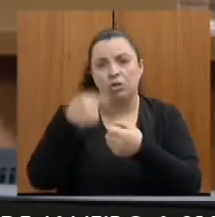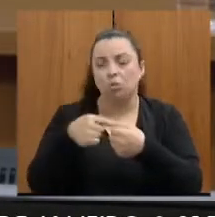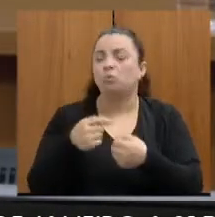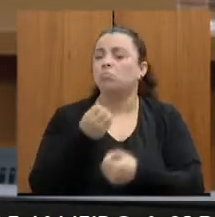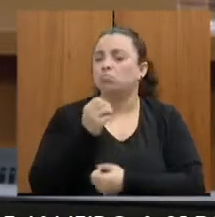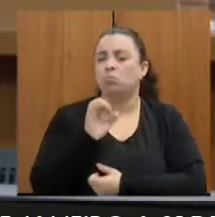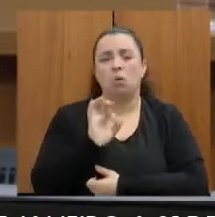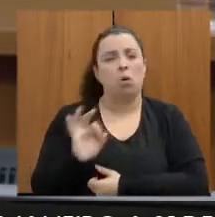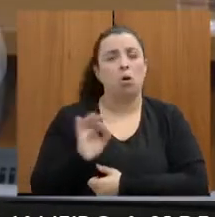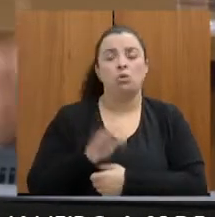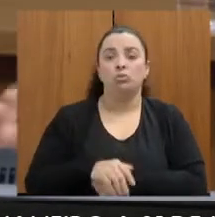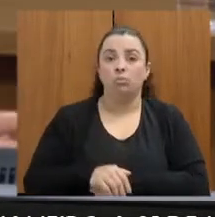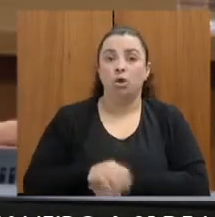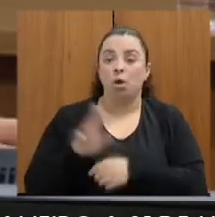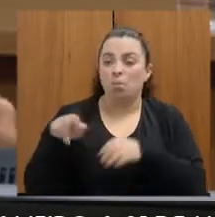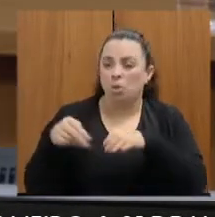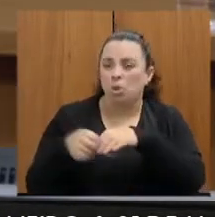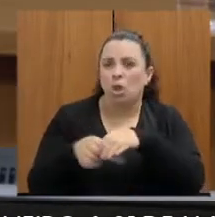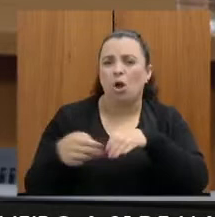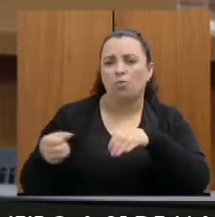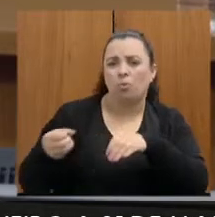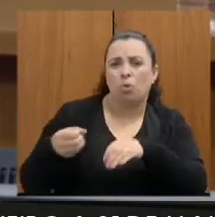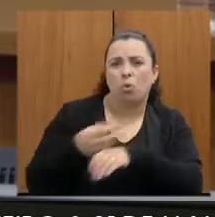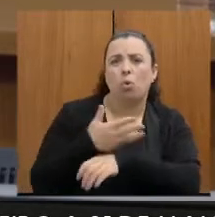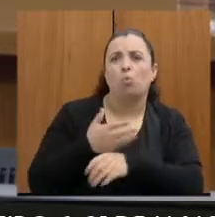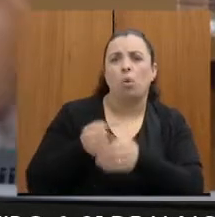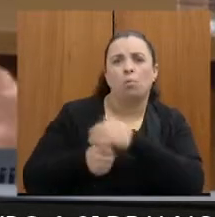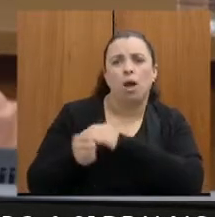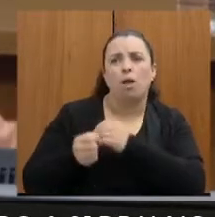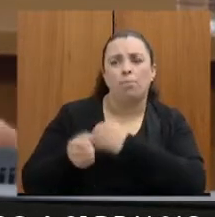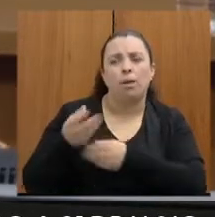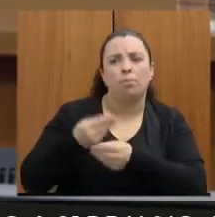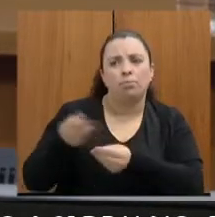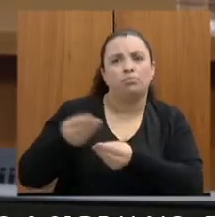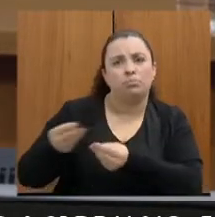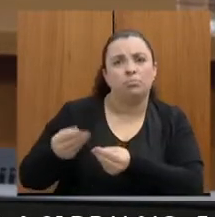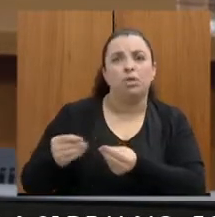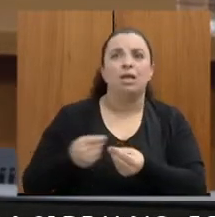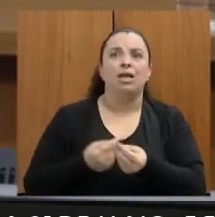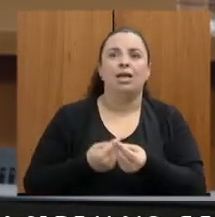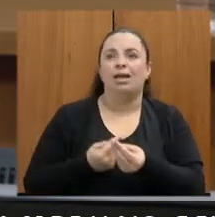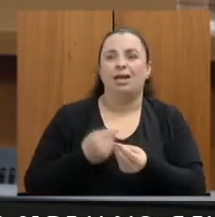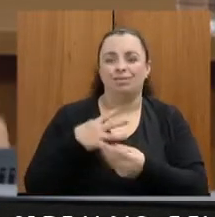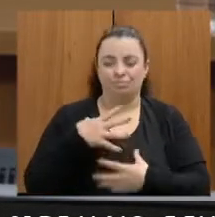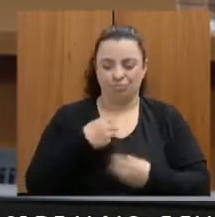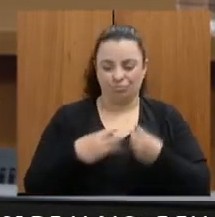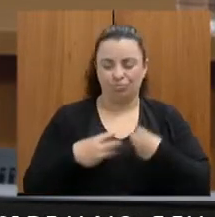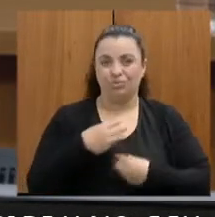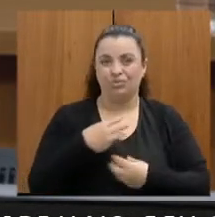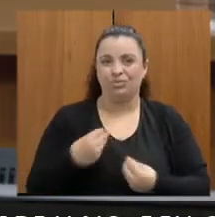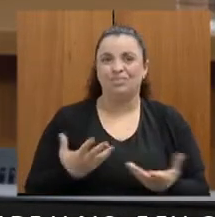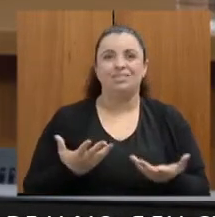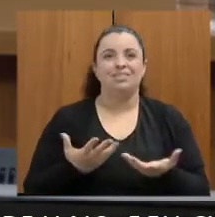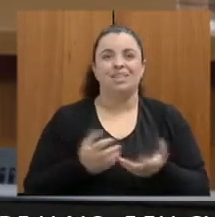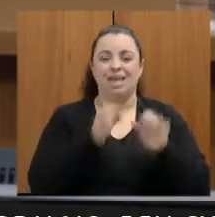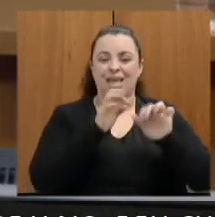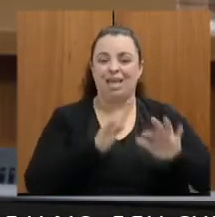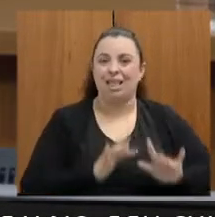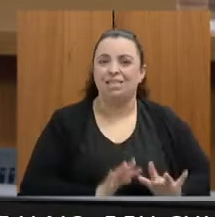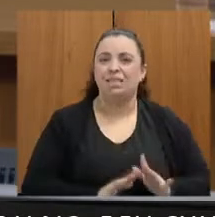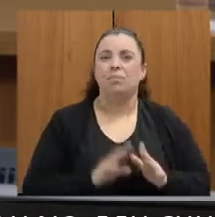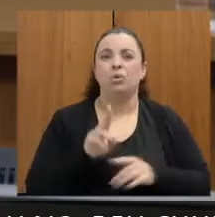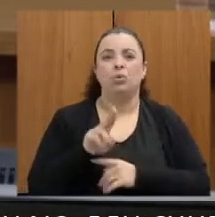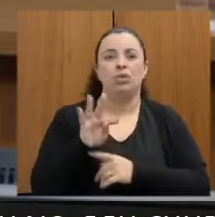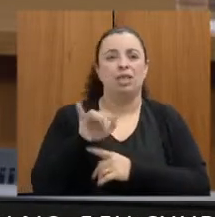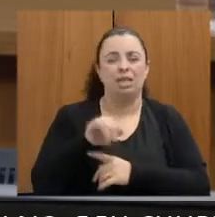programa de tomógrafos de ultrassom programa de raio-x de credenciamento de UTI tem